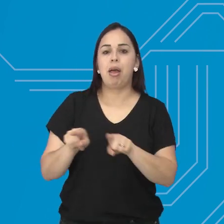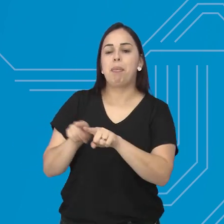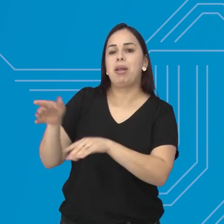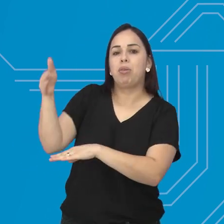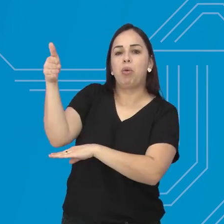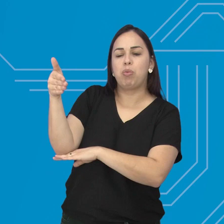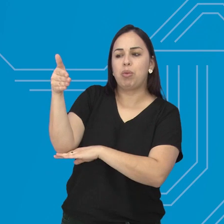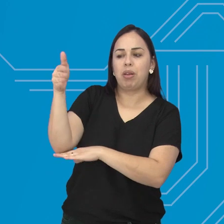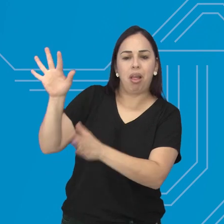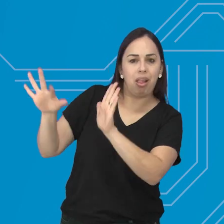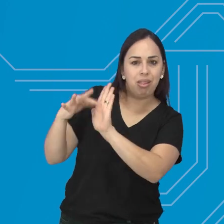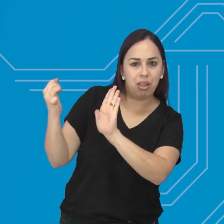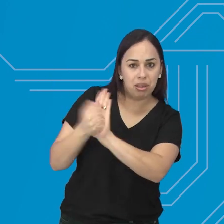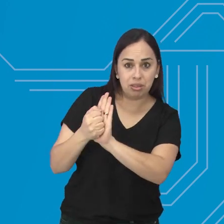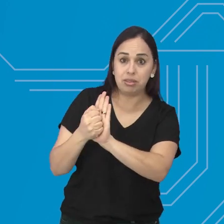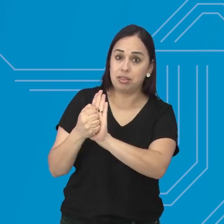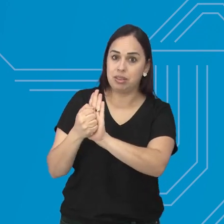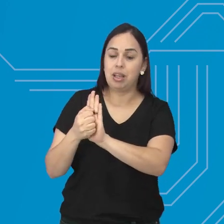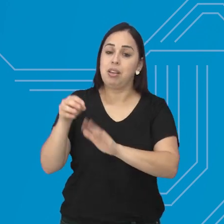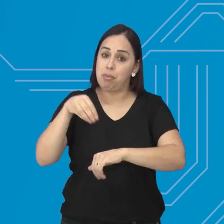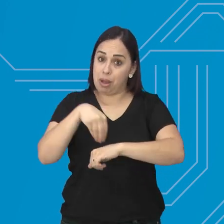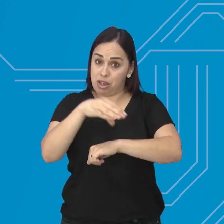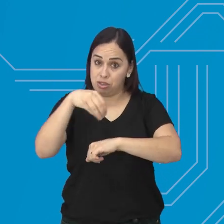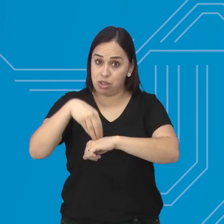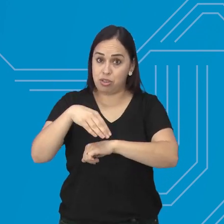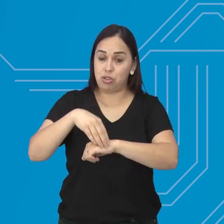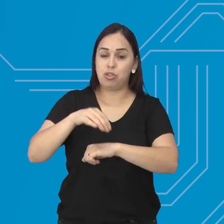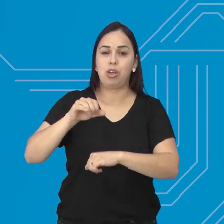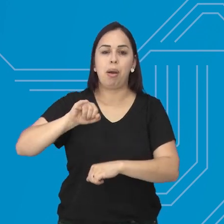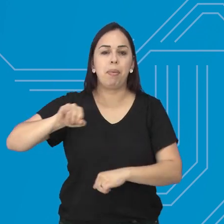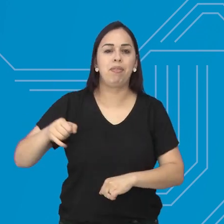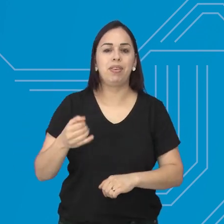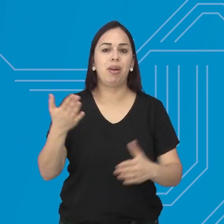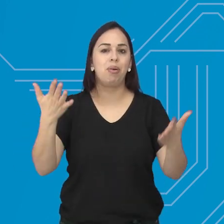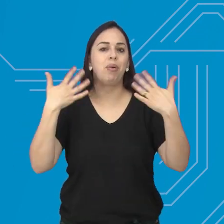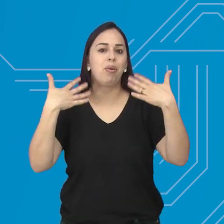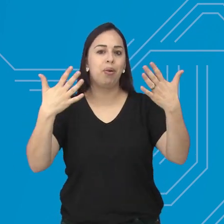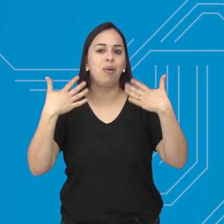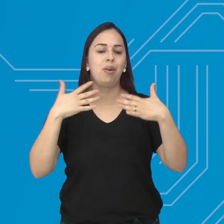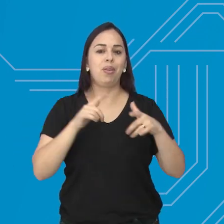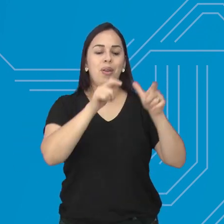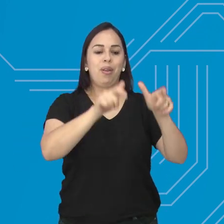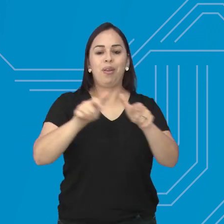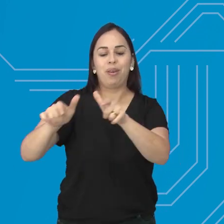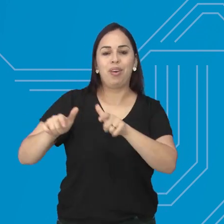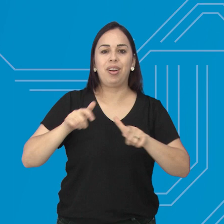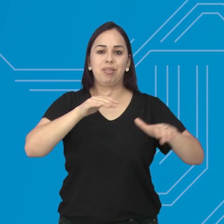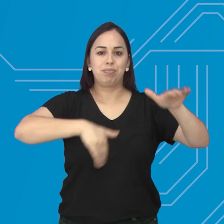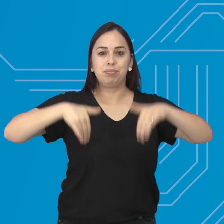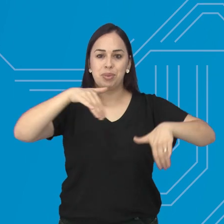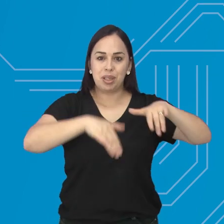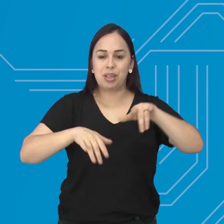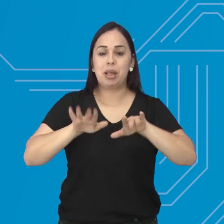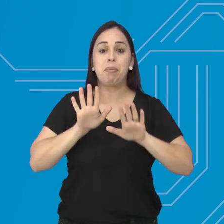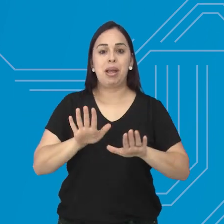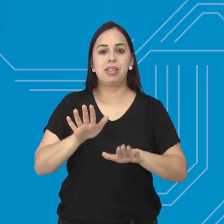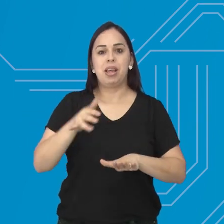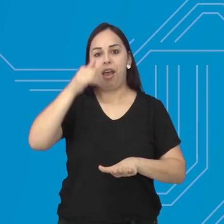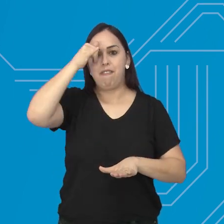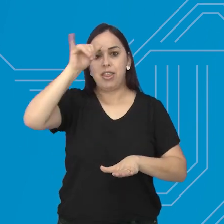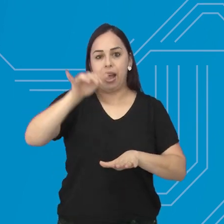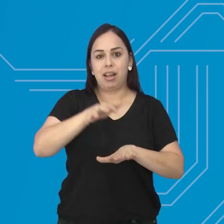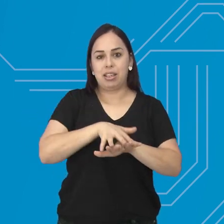reservar uma hospedagem. Ainda tem algumas dicas para curtir o calorzão nas piscinas e praias sem se preocupar com